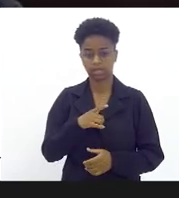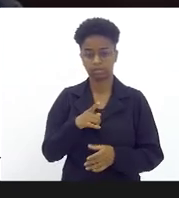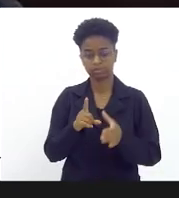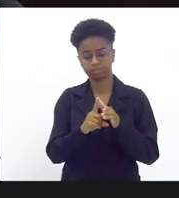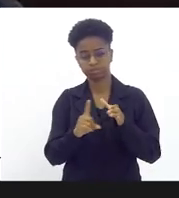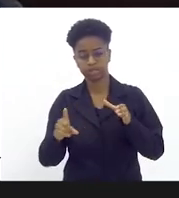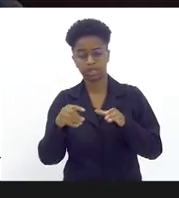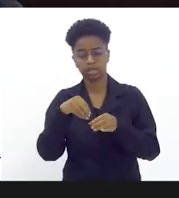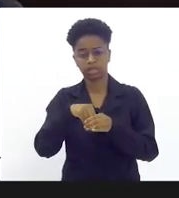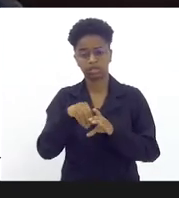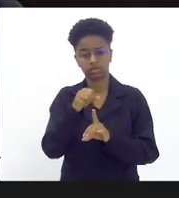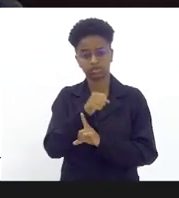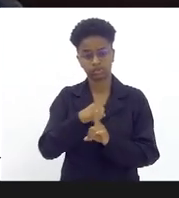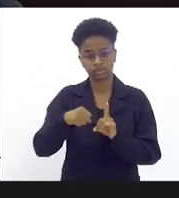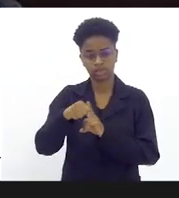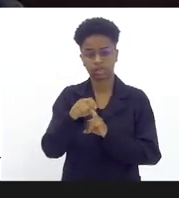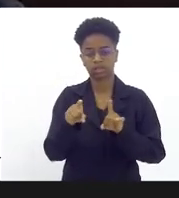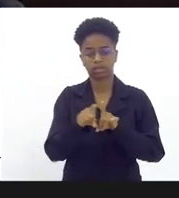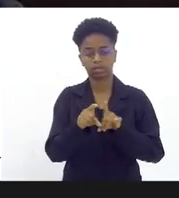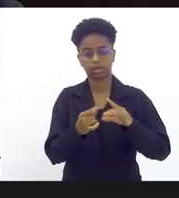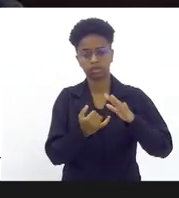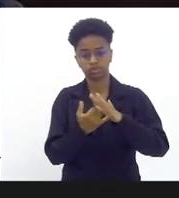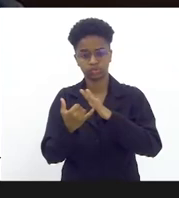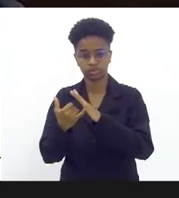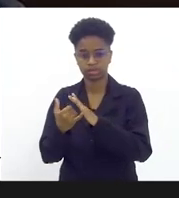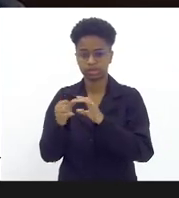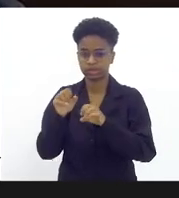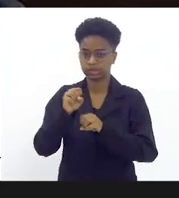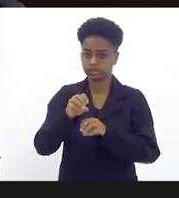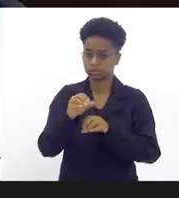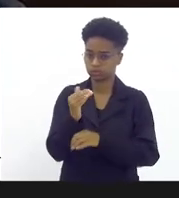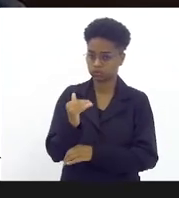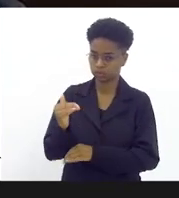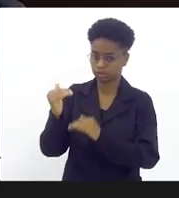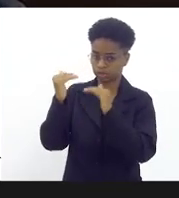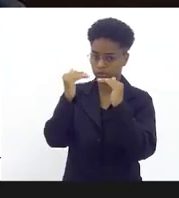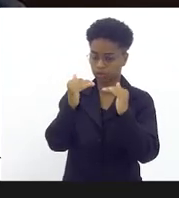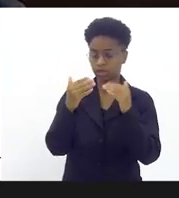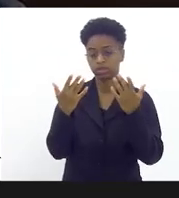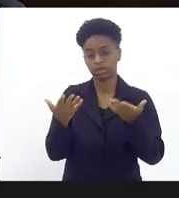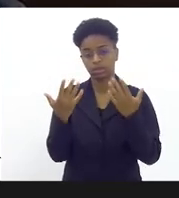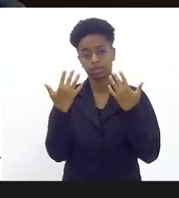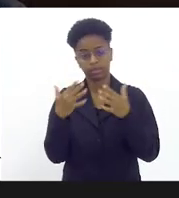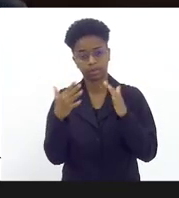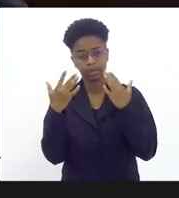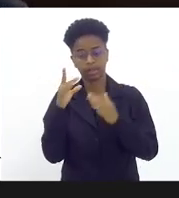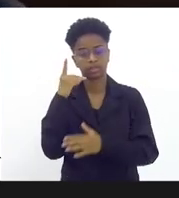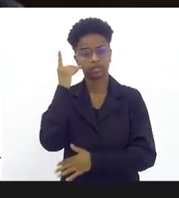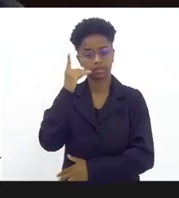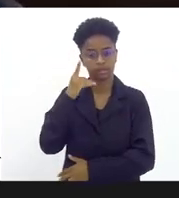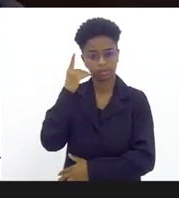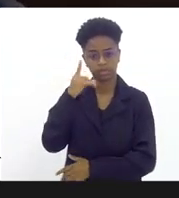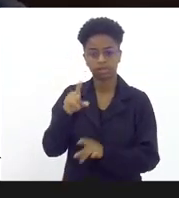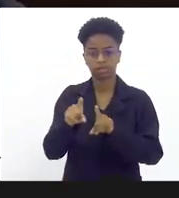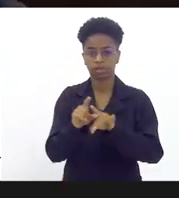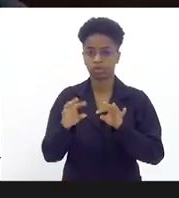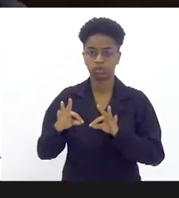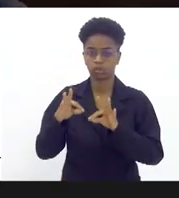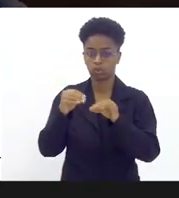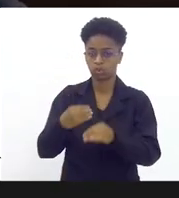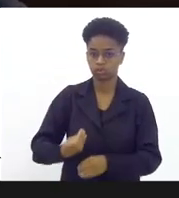e as instituições de ensino superior do Estado. Então, parabéns à deputada e parabéns a todos os presentes.